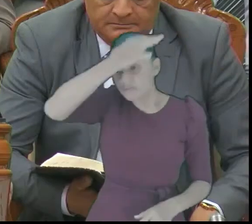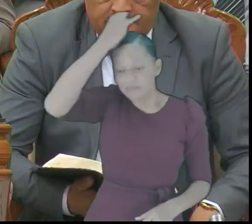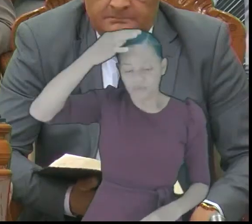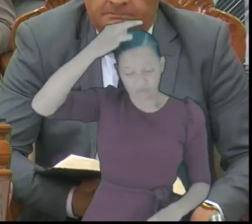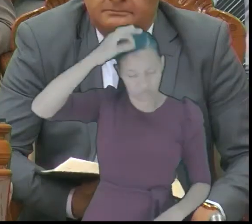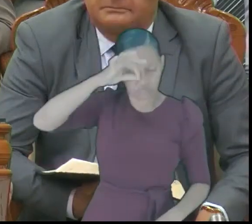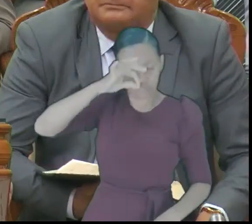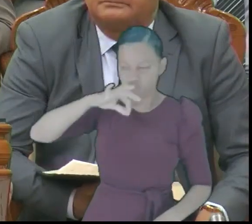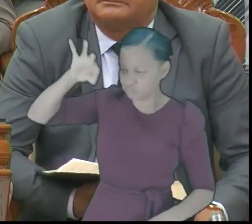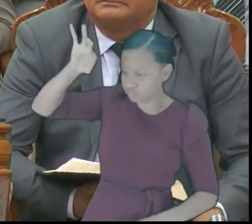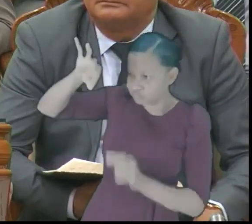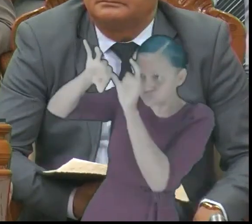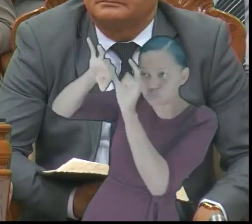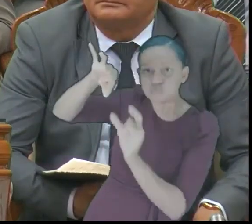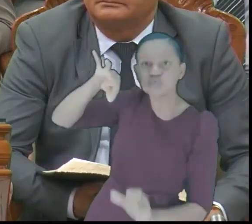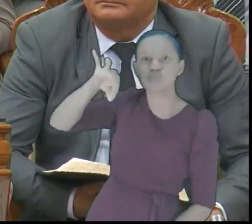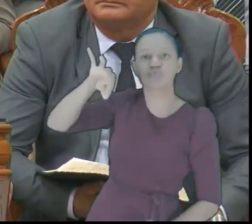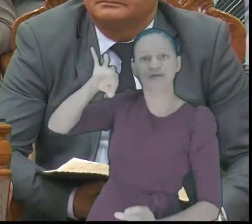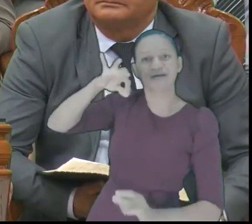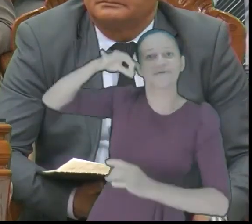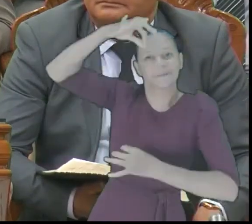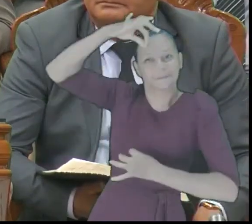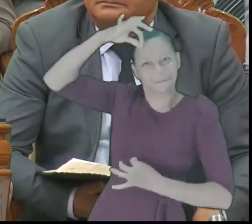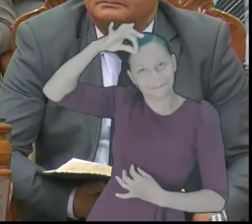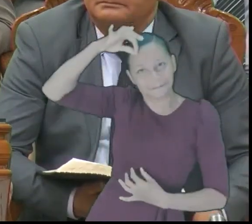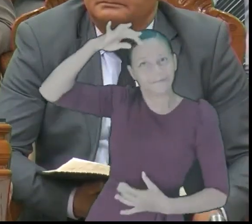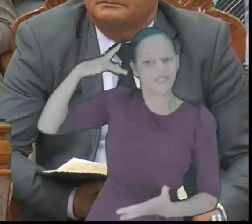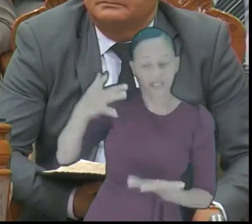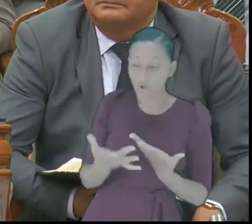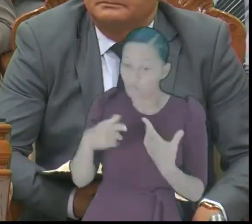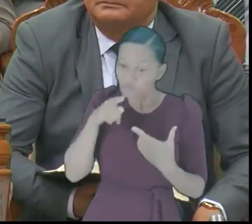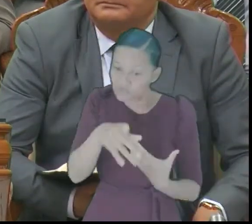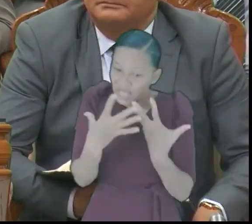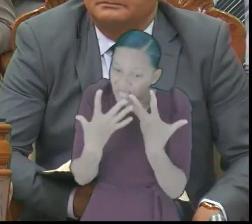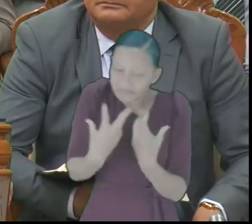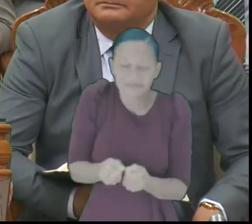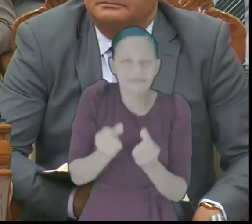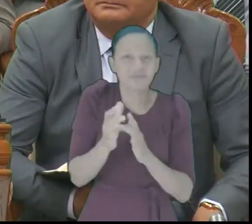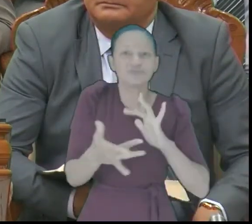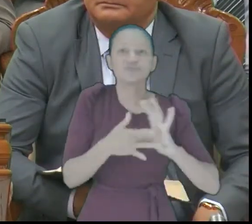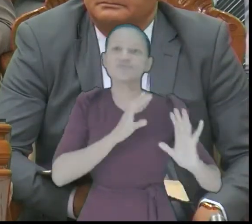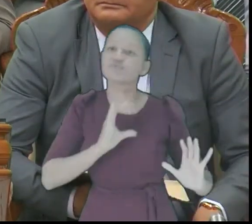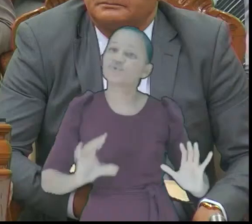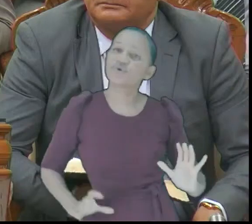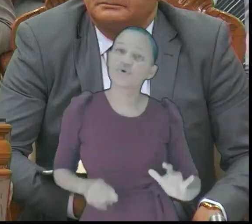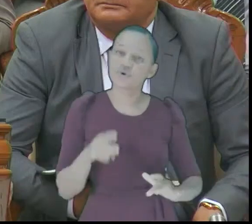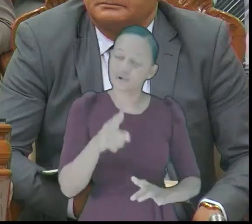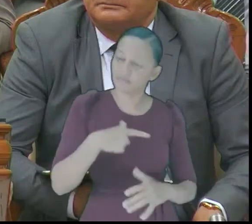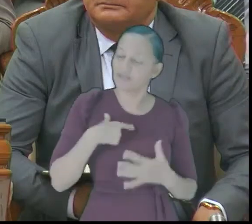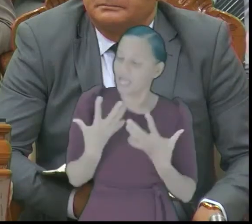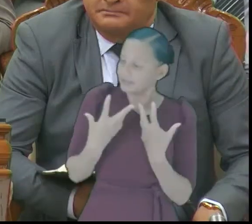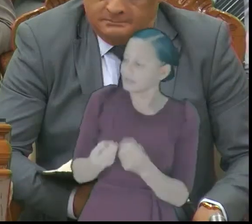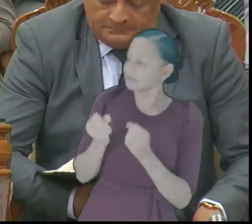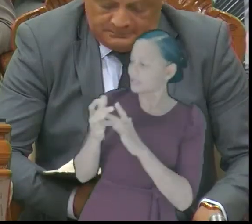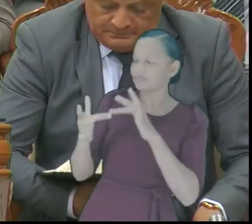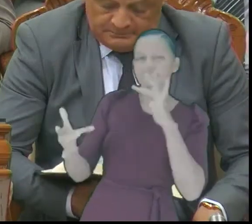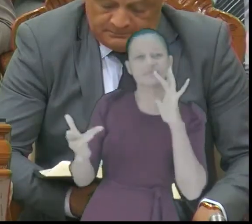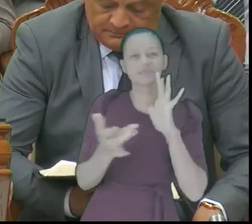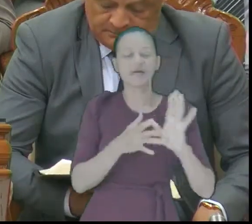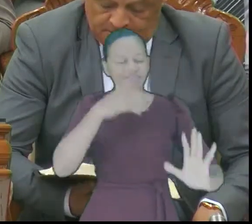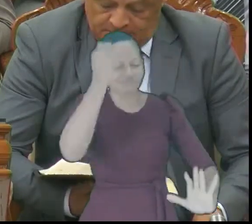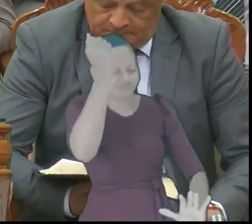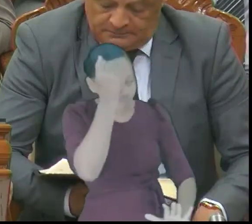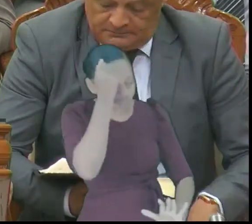Espírito Santo, ela já está em nós. Quando você aceita Cristo, Quando você se converte a Cristo,